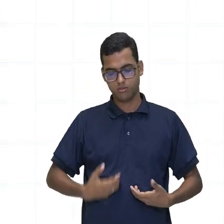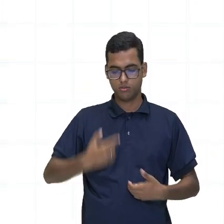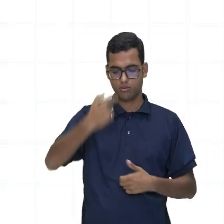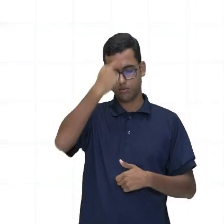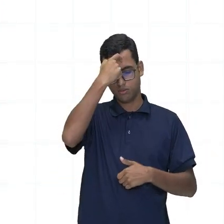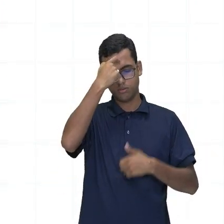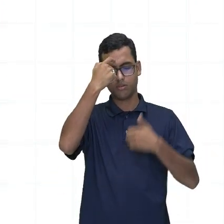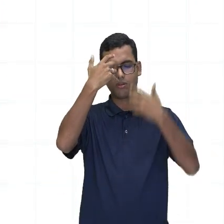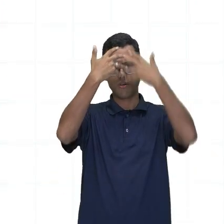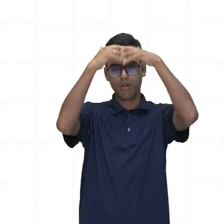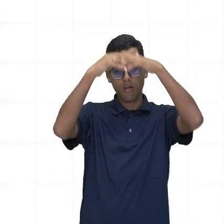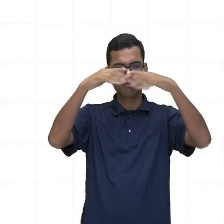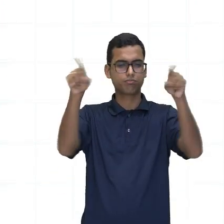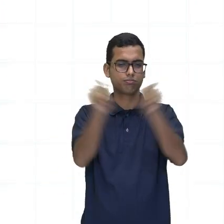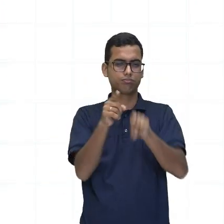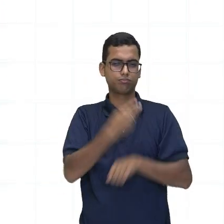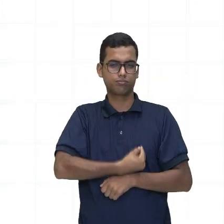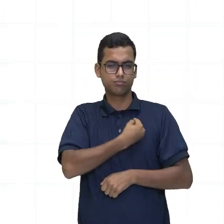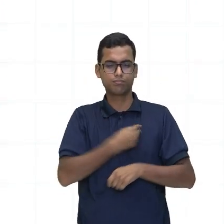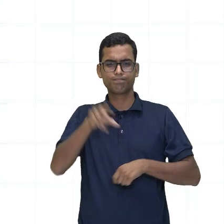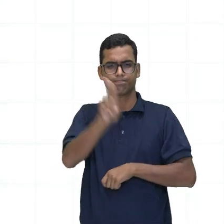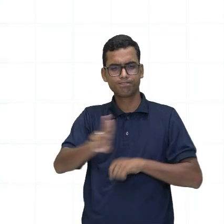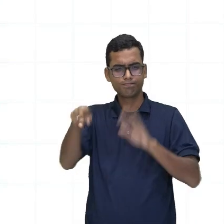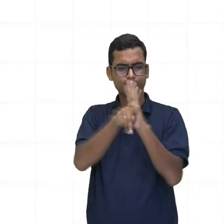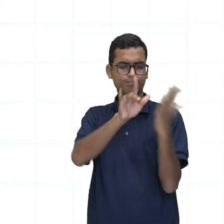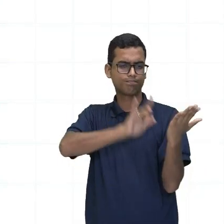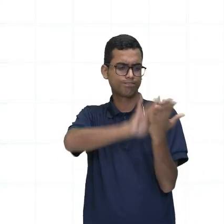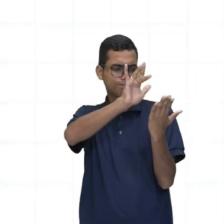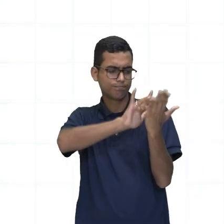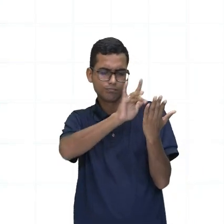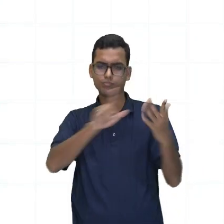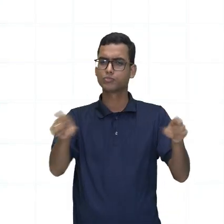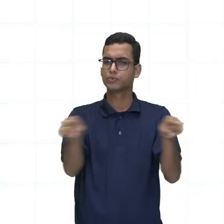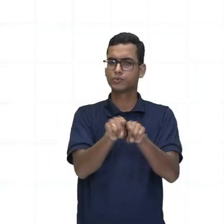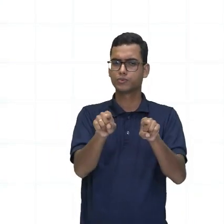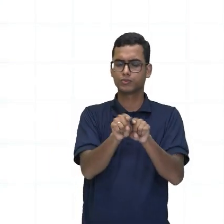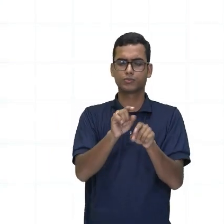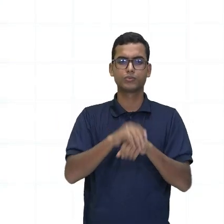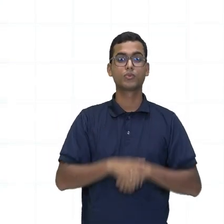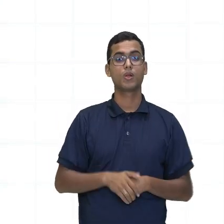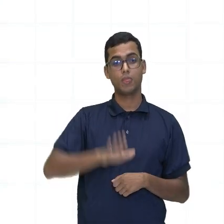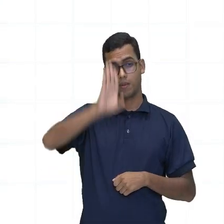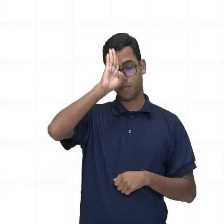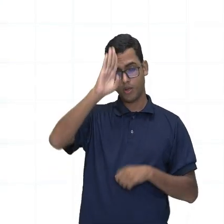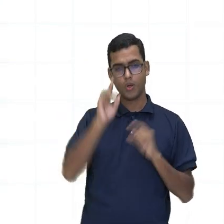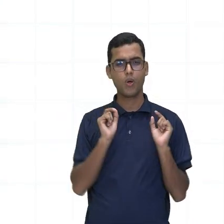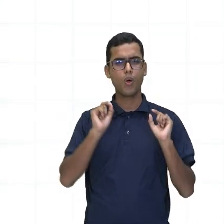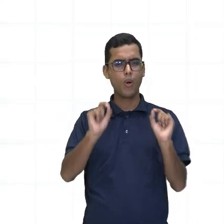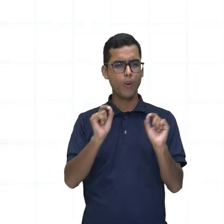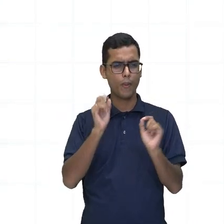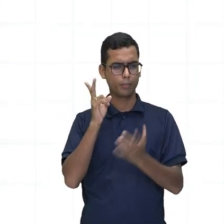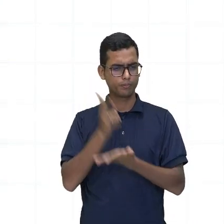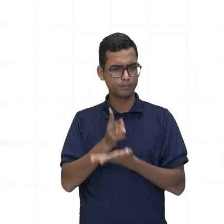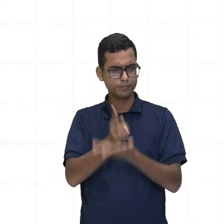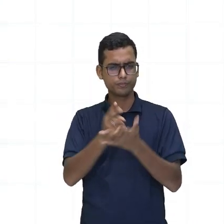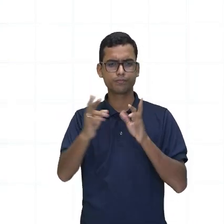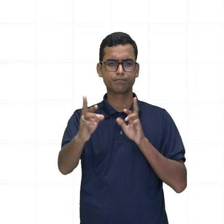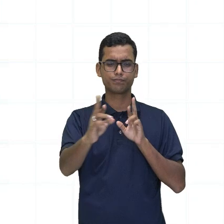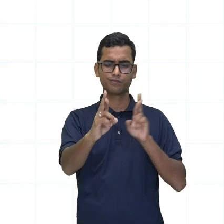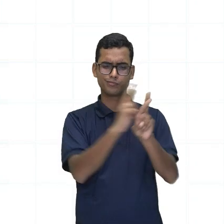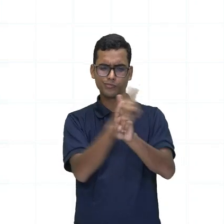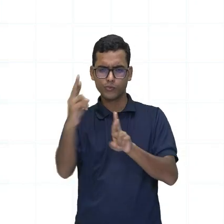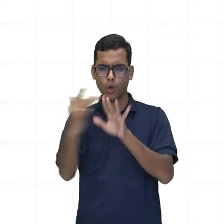mente, usando ali a tela, as telas que tem muita luz e tal, e principalmente assim, manter relacionamentos